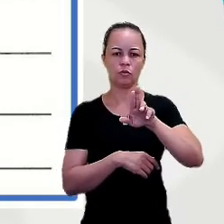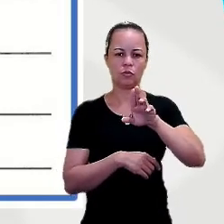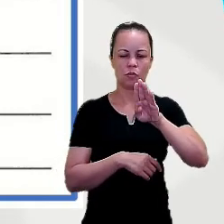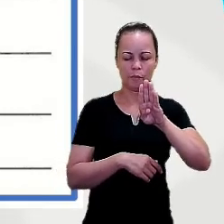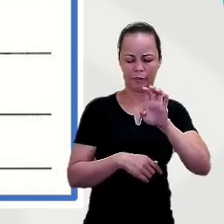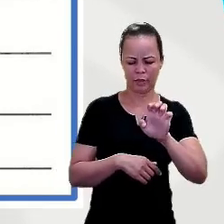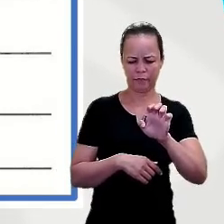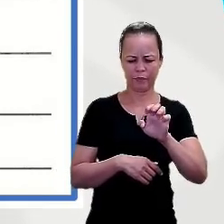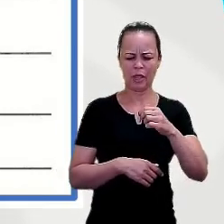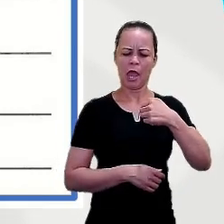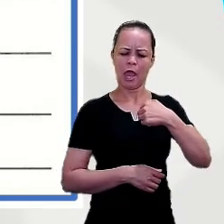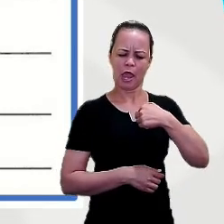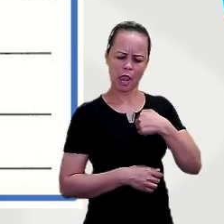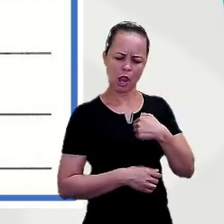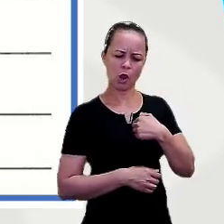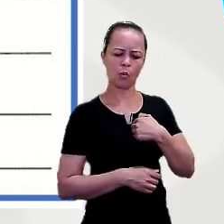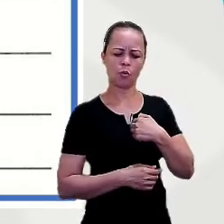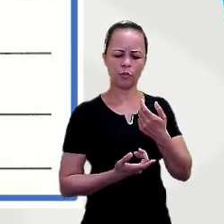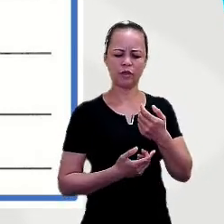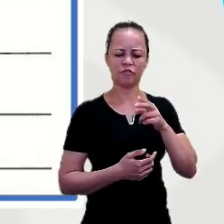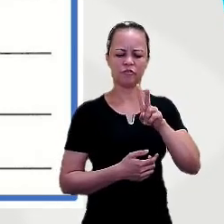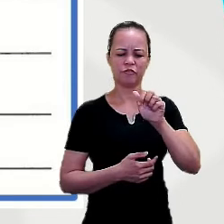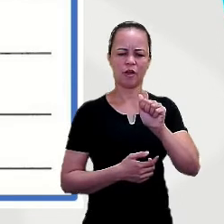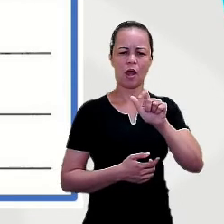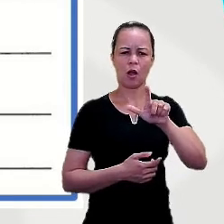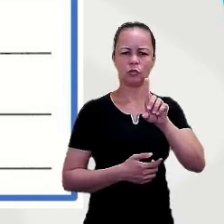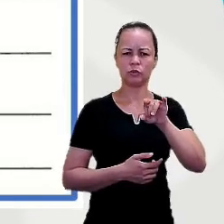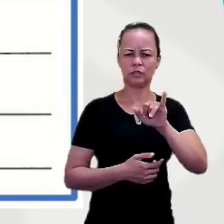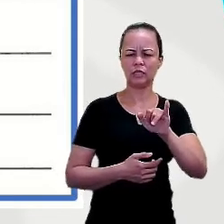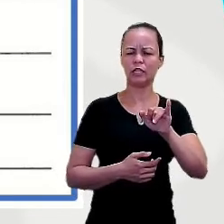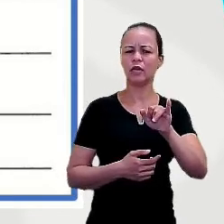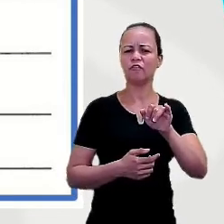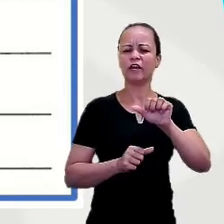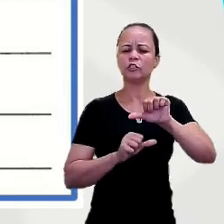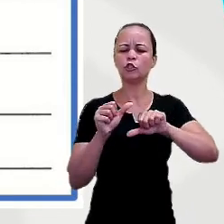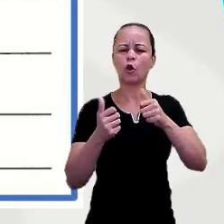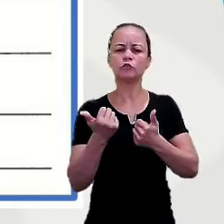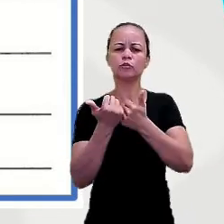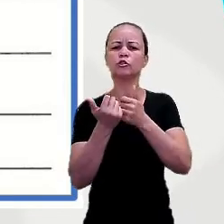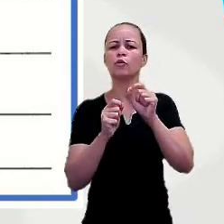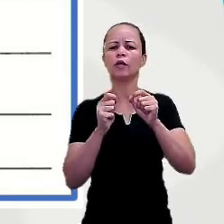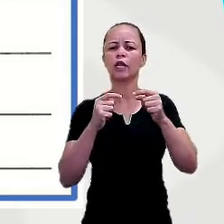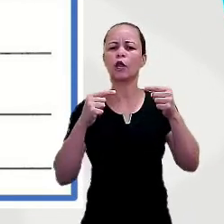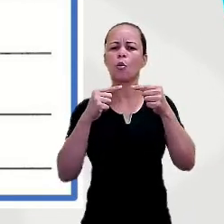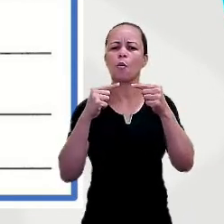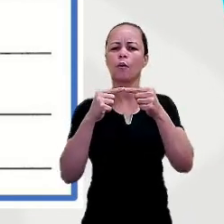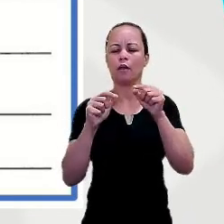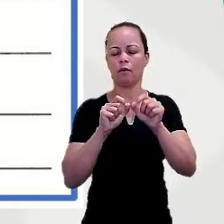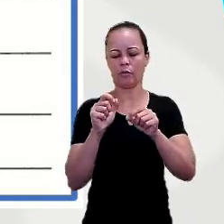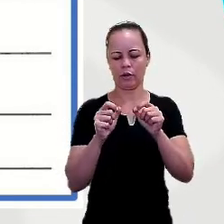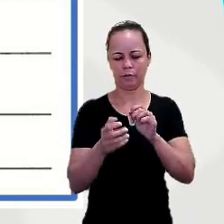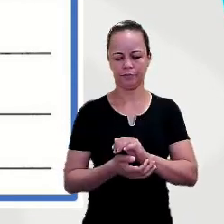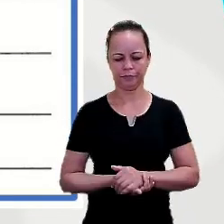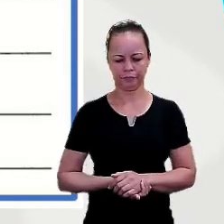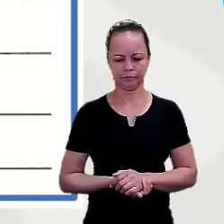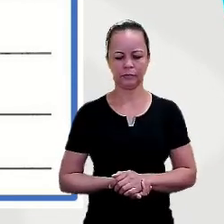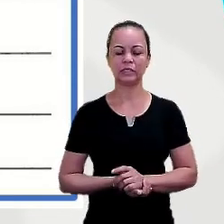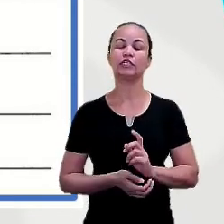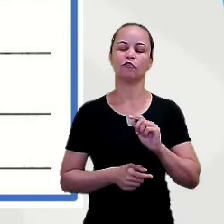substituir por qual pronome aí? Que combina. Então, seria nesse caso aqui, ó. O